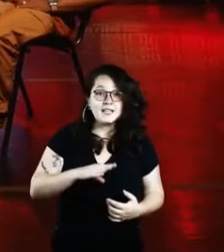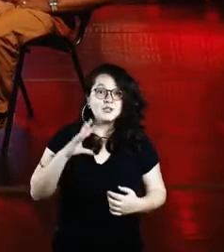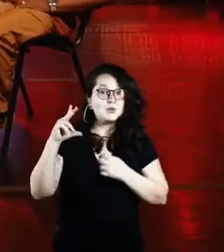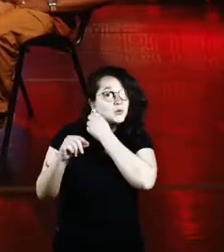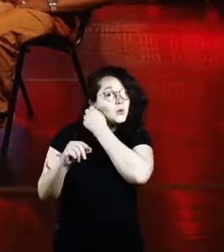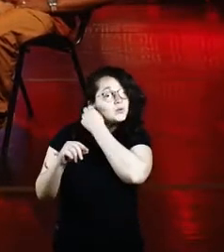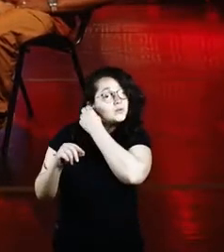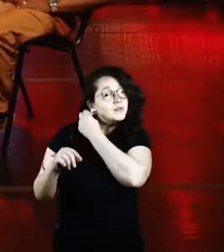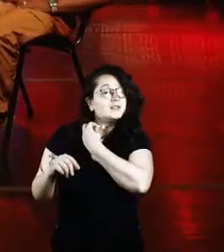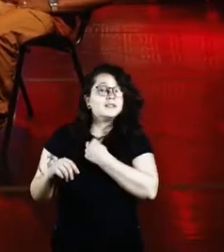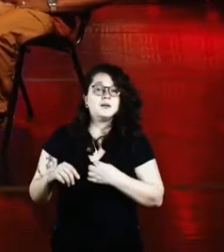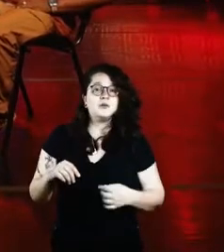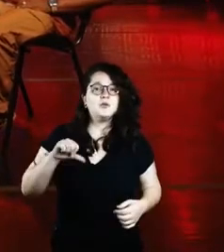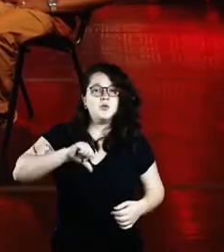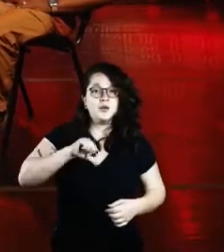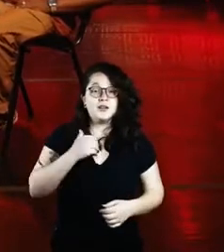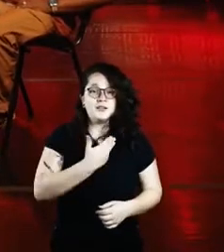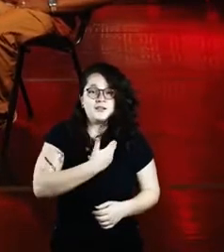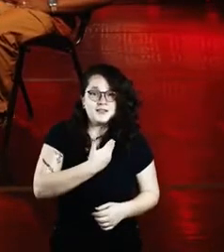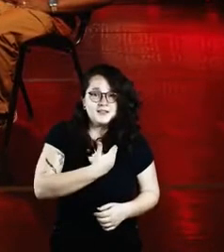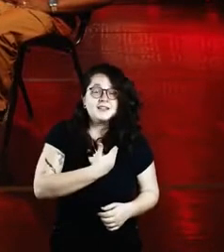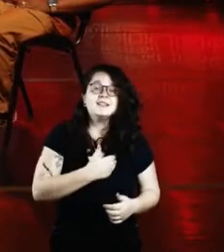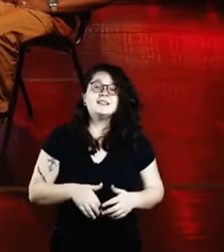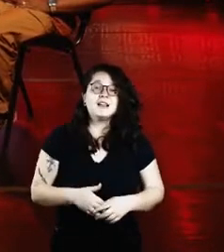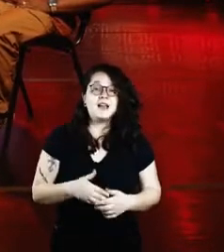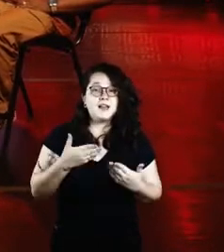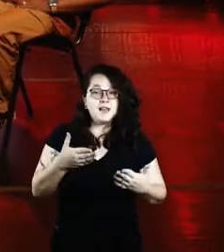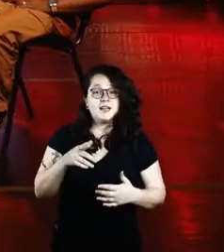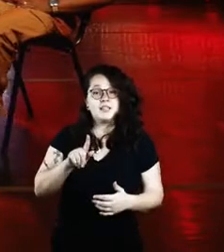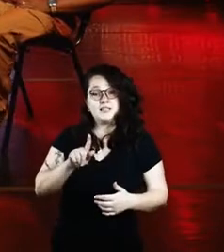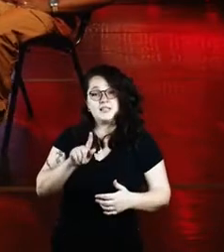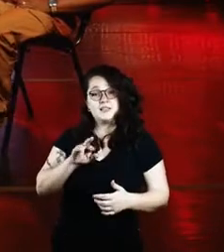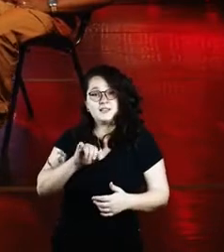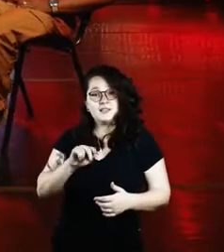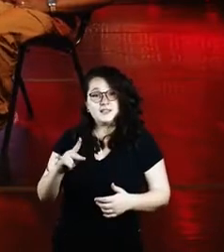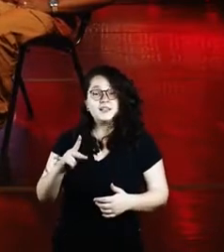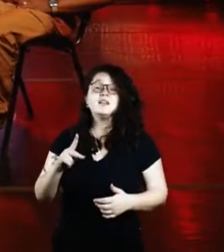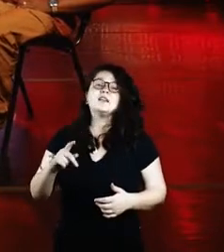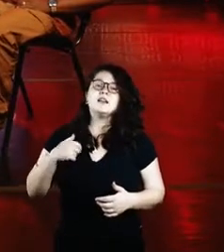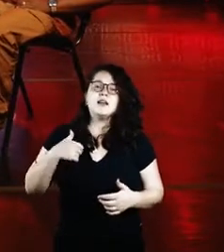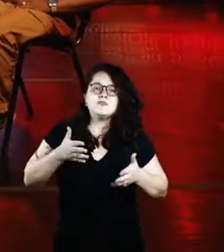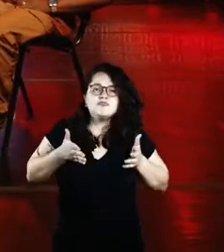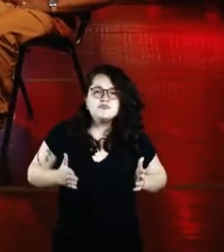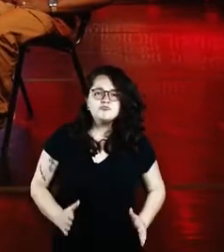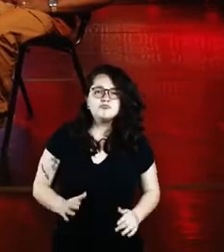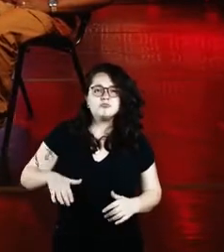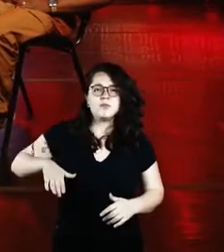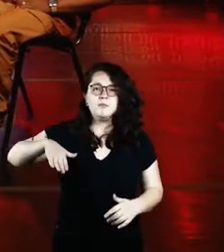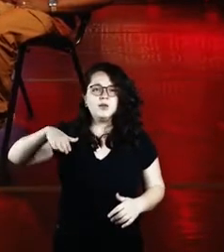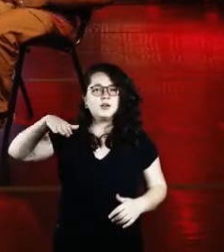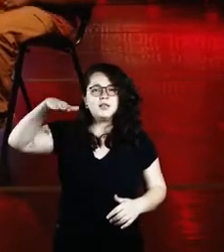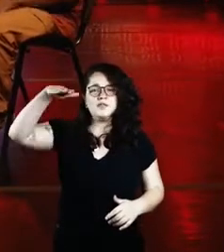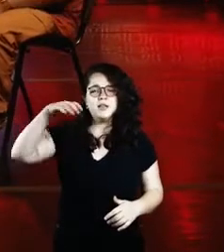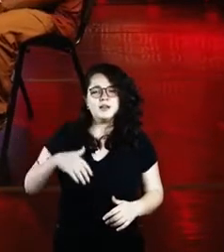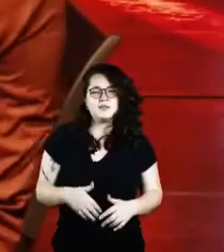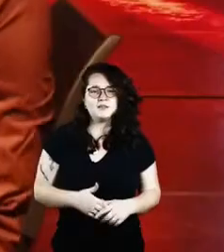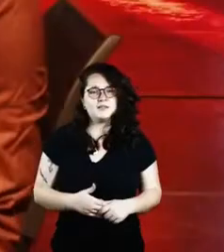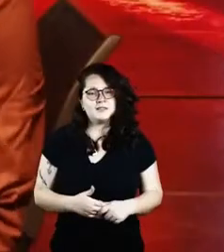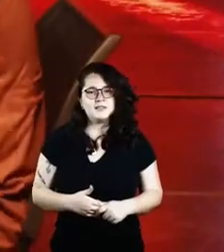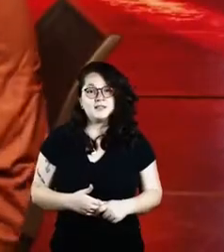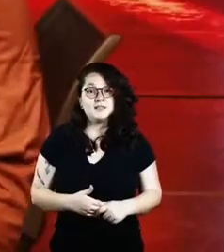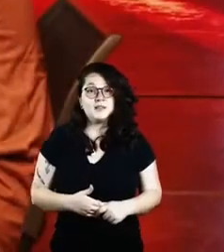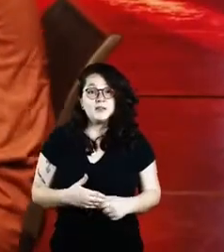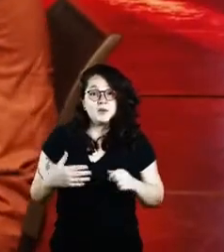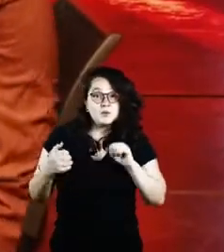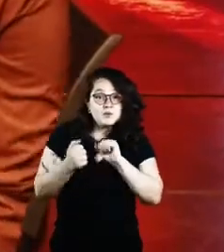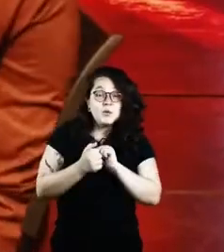aqui. DJ Cri, nascido e criado aqui no bairro do Bixiga, onde eu aprendi tudo, né,